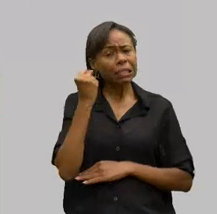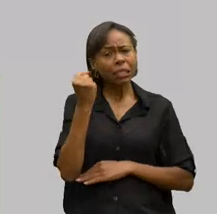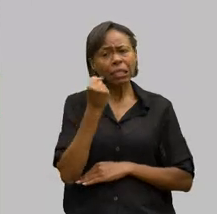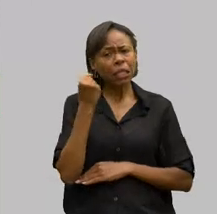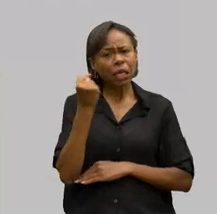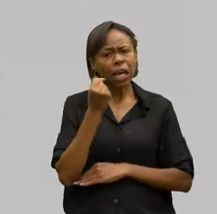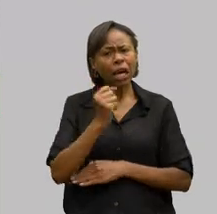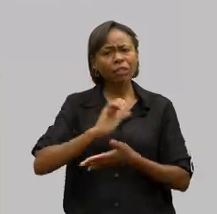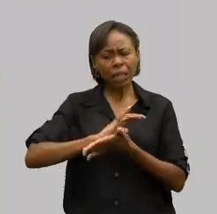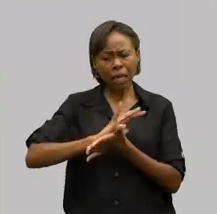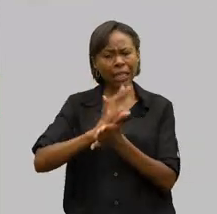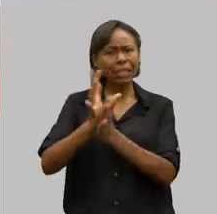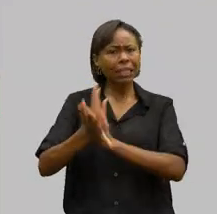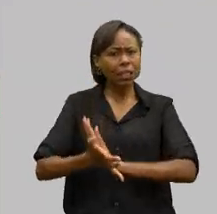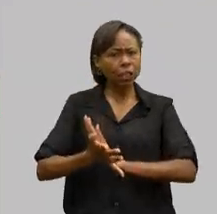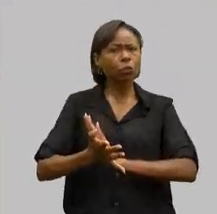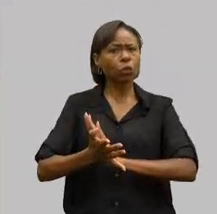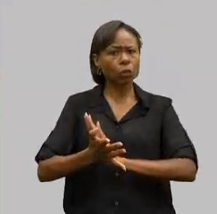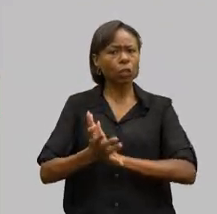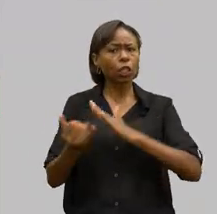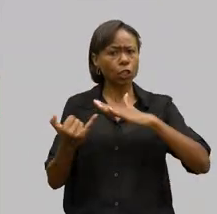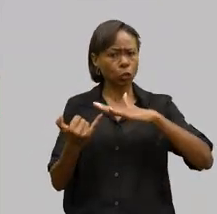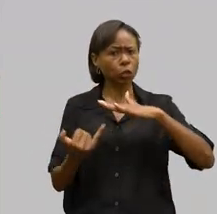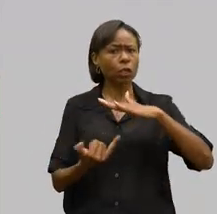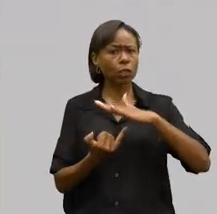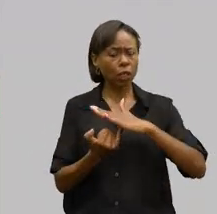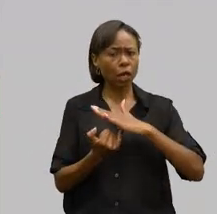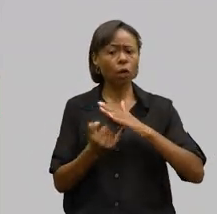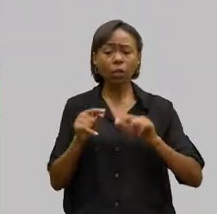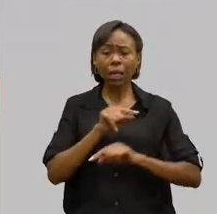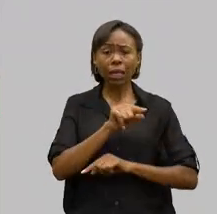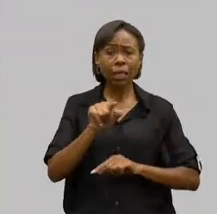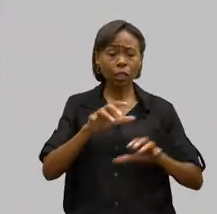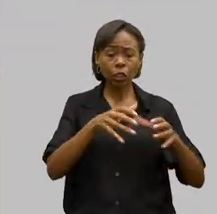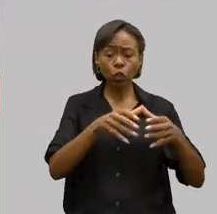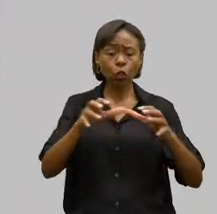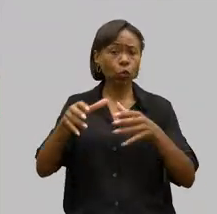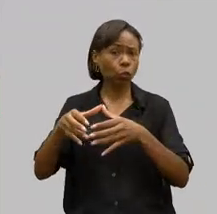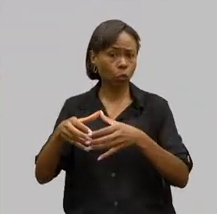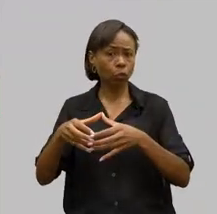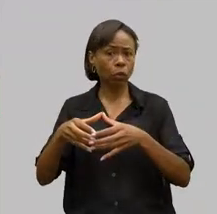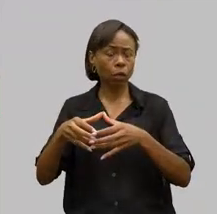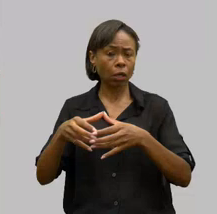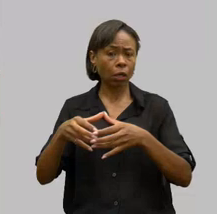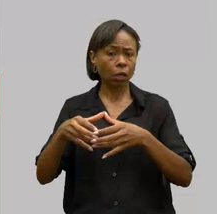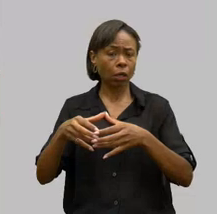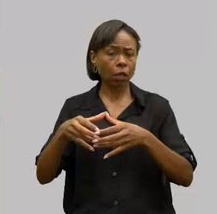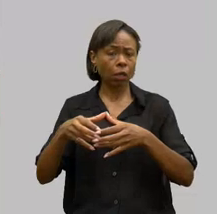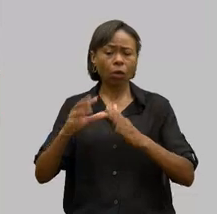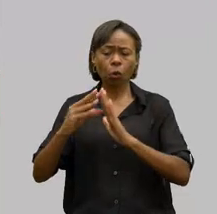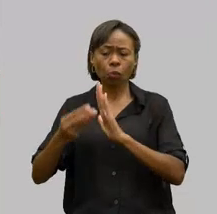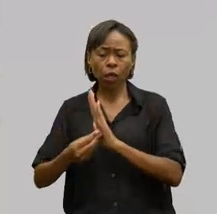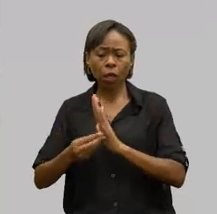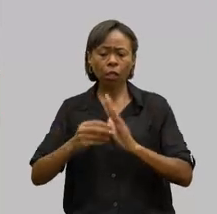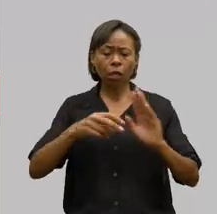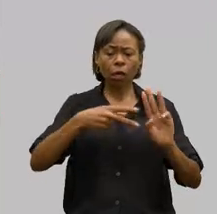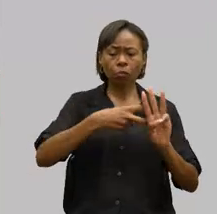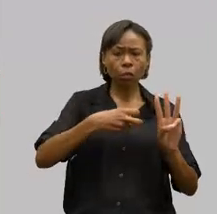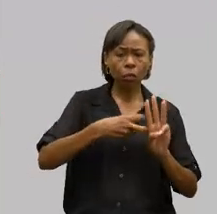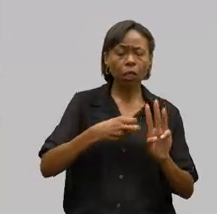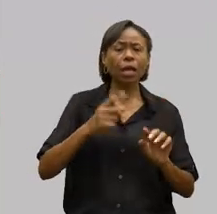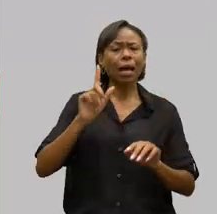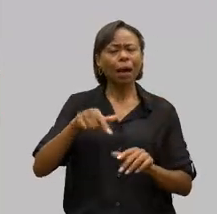racismo institucional e perseguição a essas comunidades. São uma série de problemas de diferentes